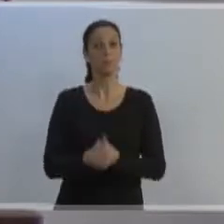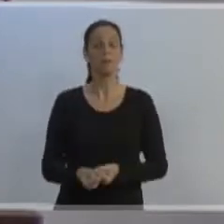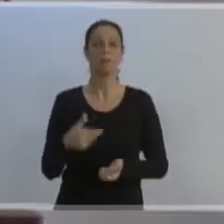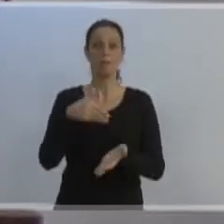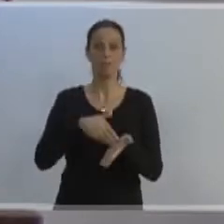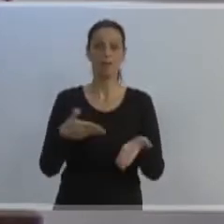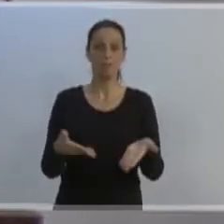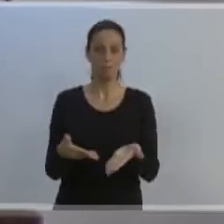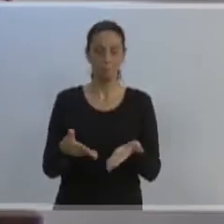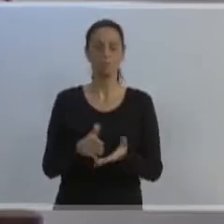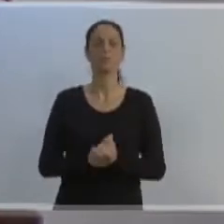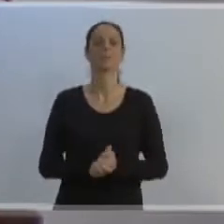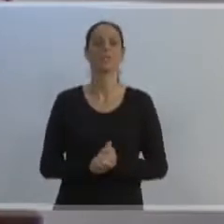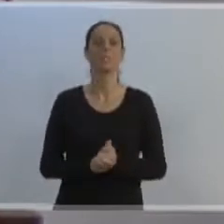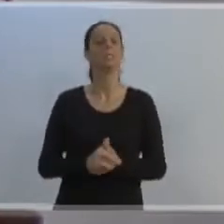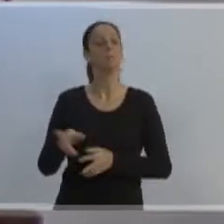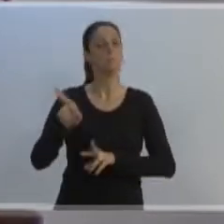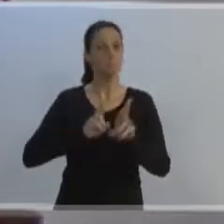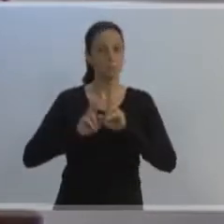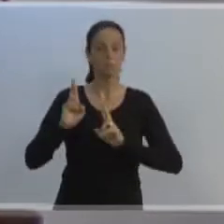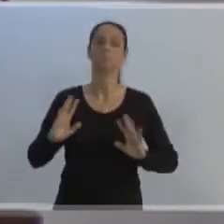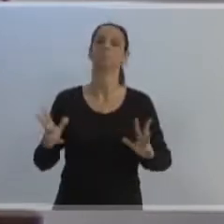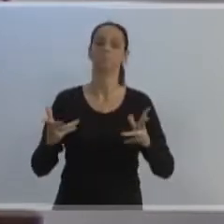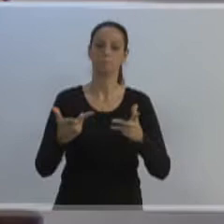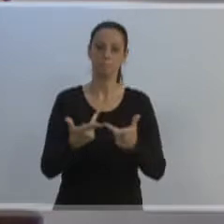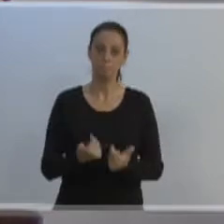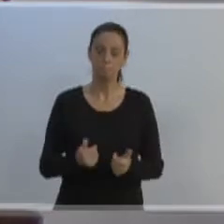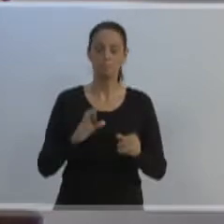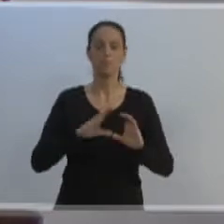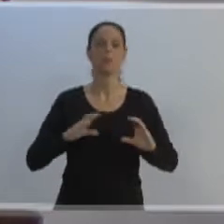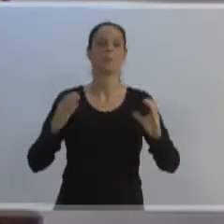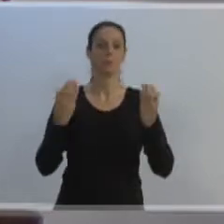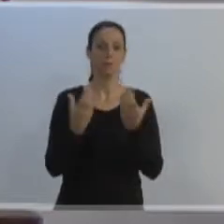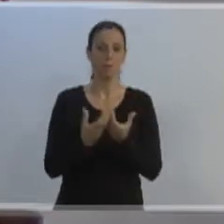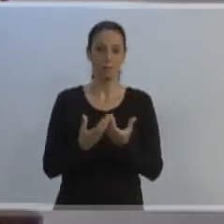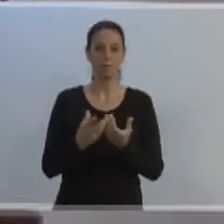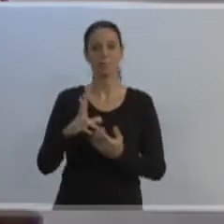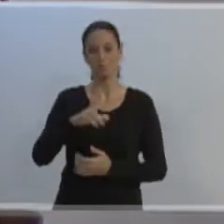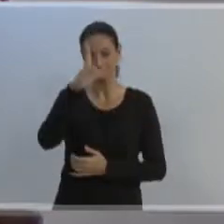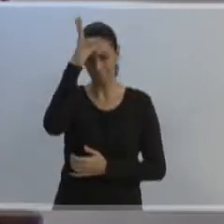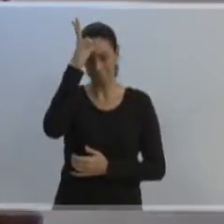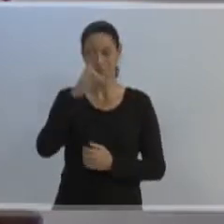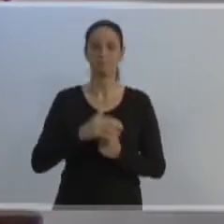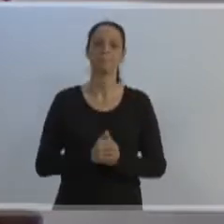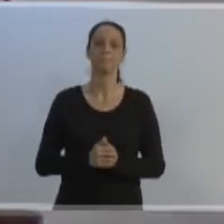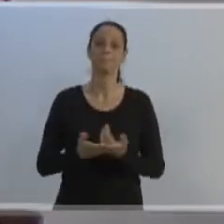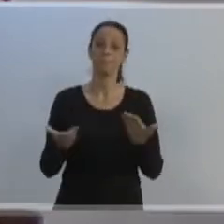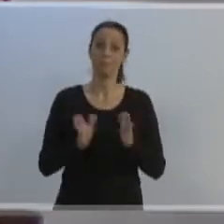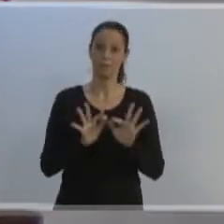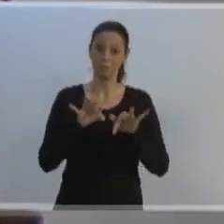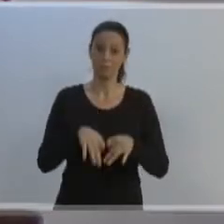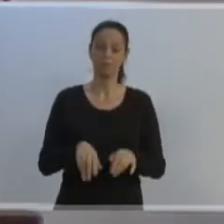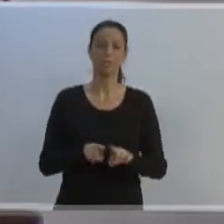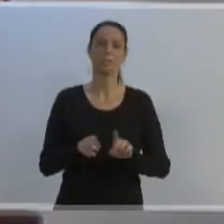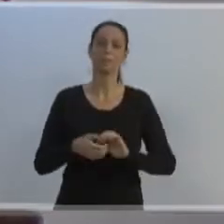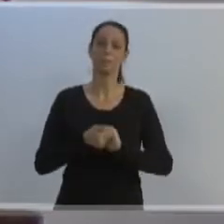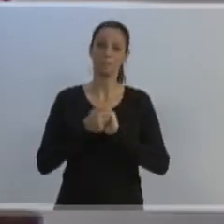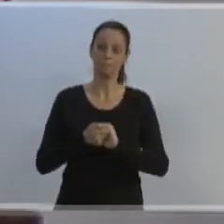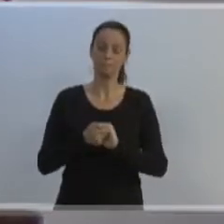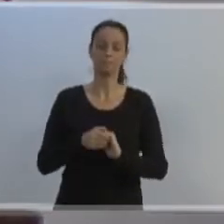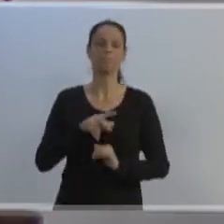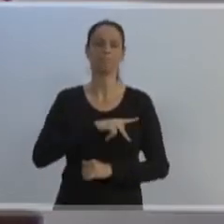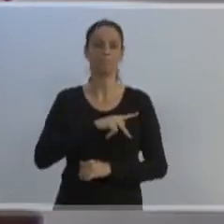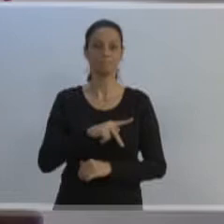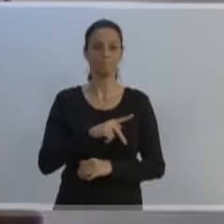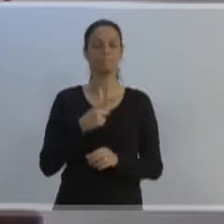dando excelentes respostas à comunidade vianense e por fim complementar seu presidente a